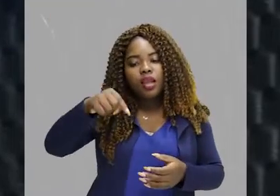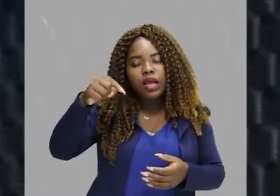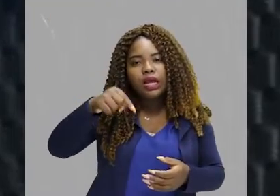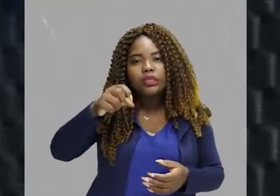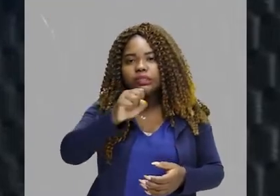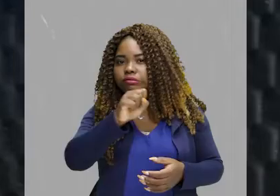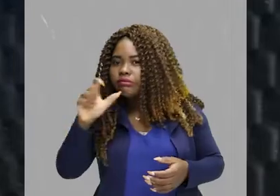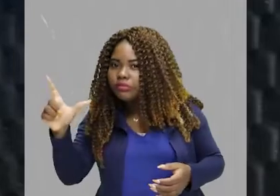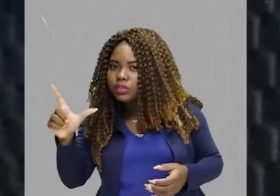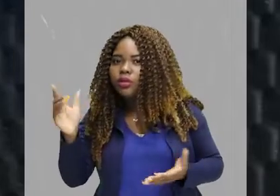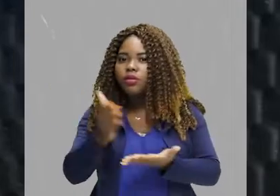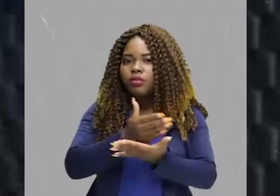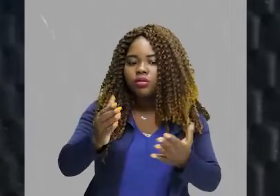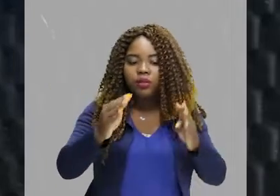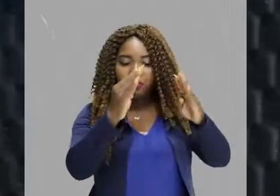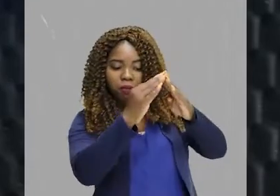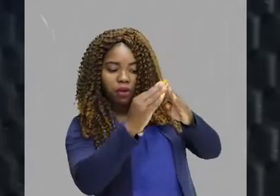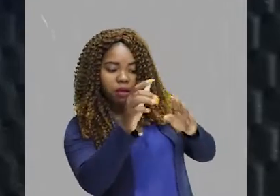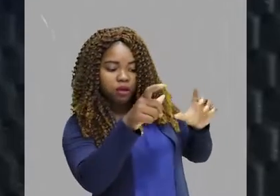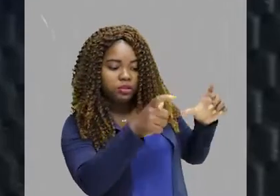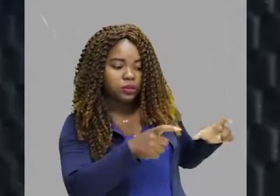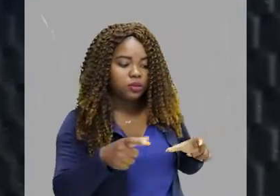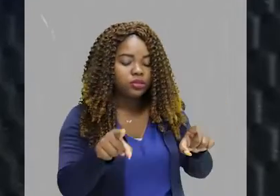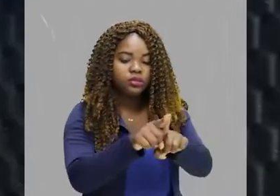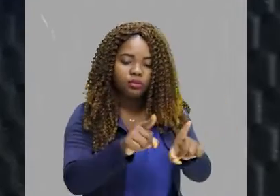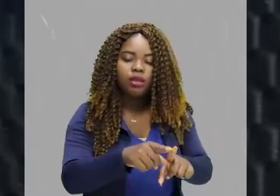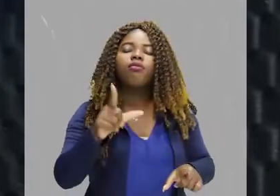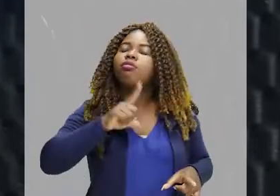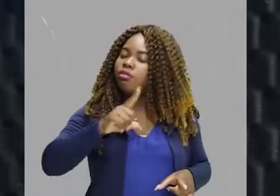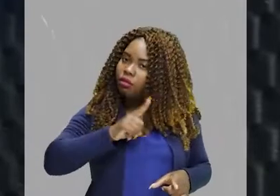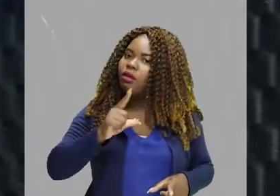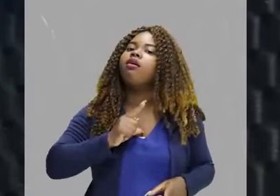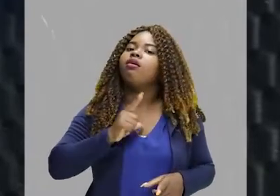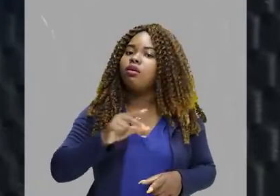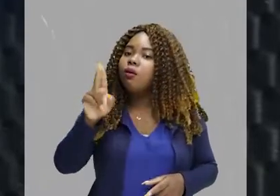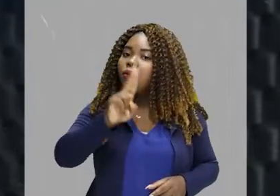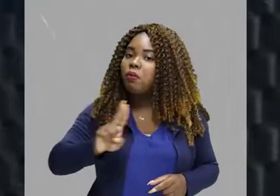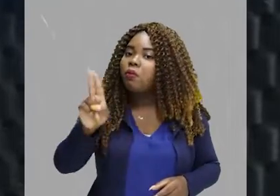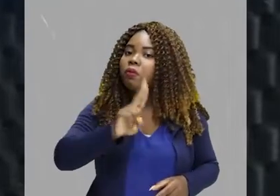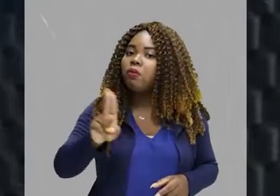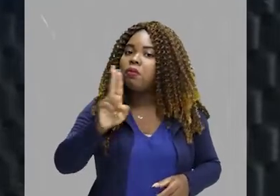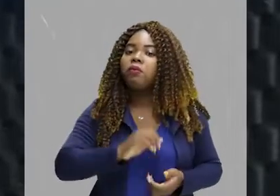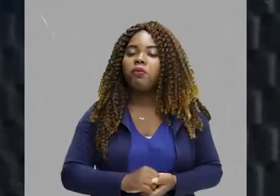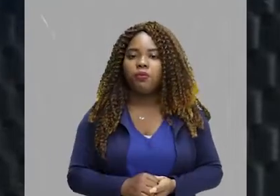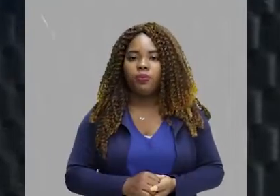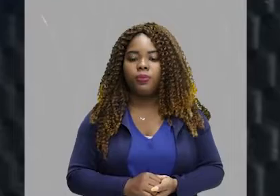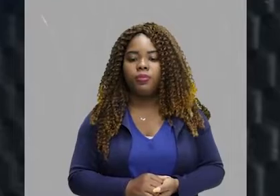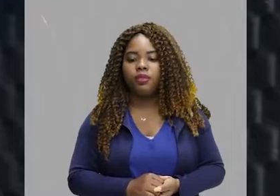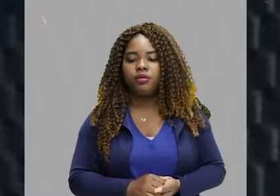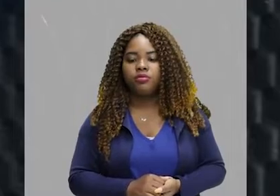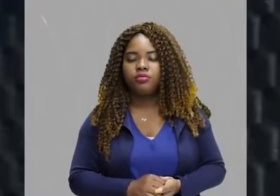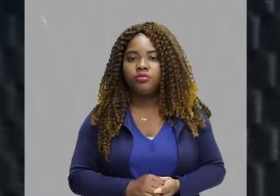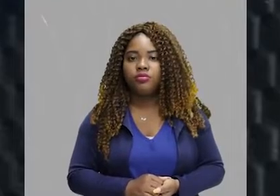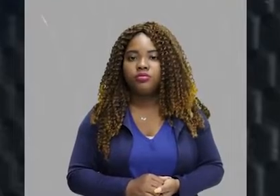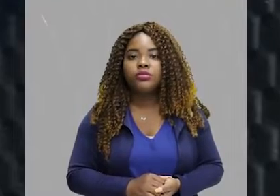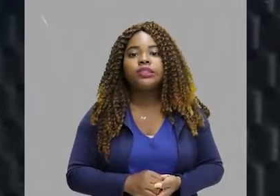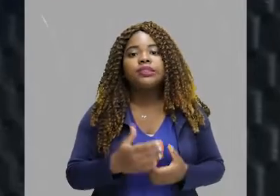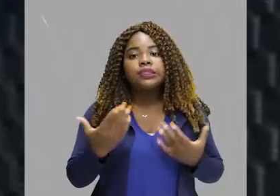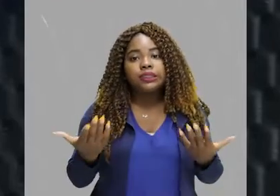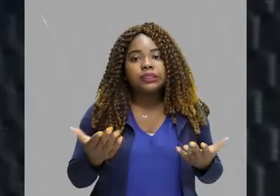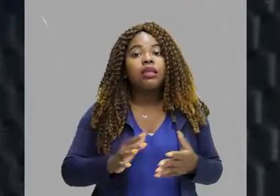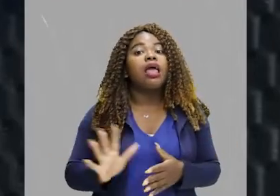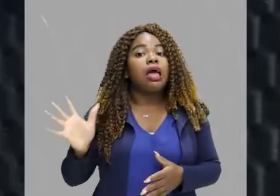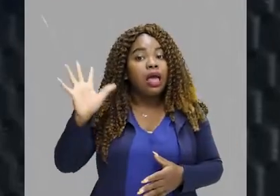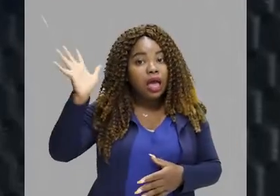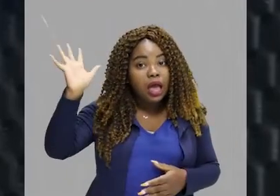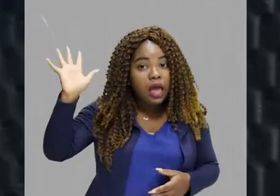algumas casas, alguns locais, eles já têm as placas solares de captação de energia do sol. É uma coisa que ainda é bastante